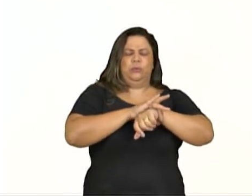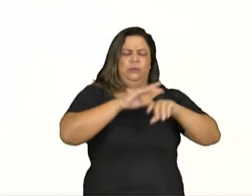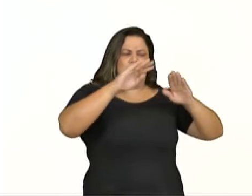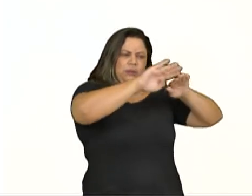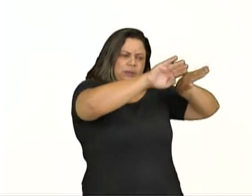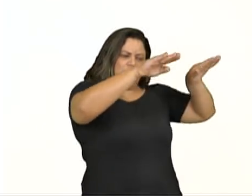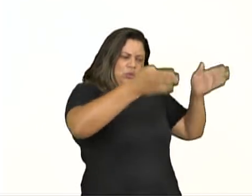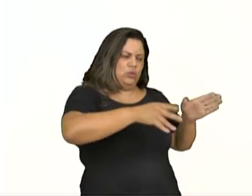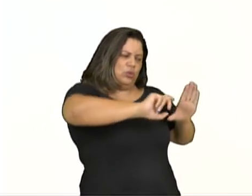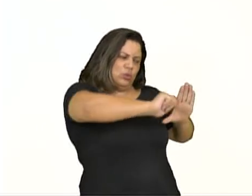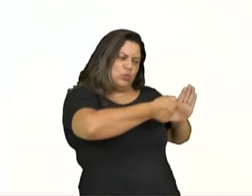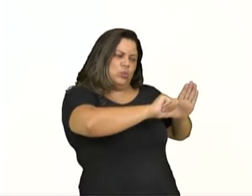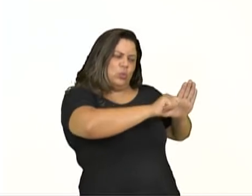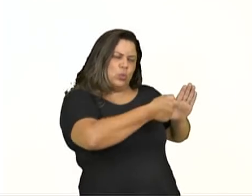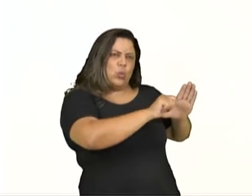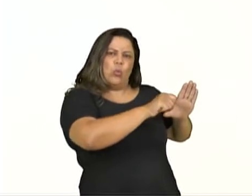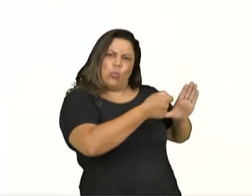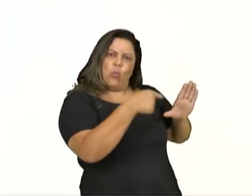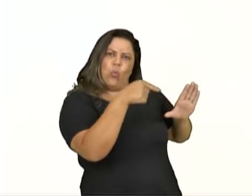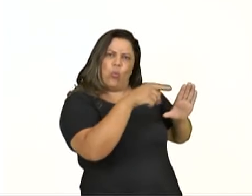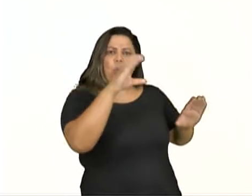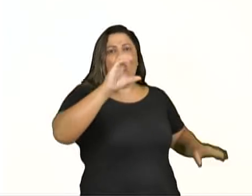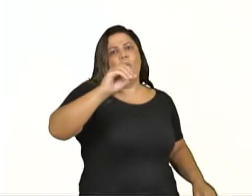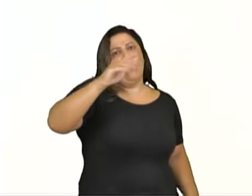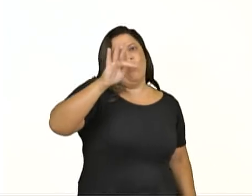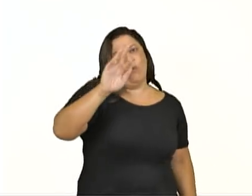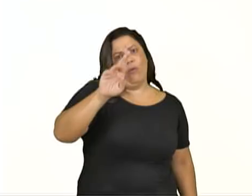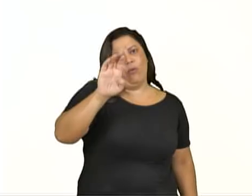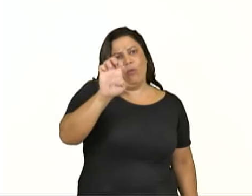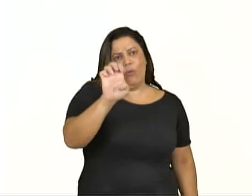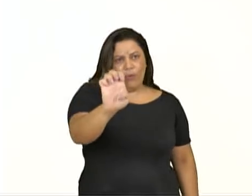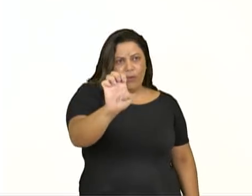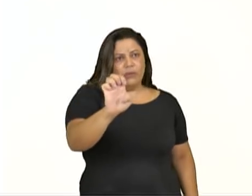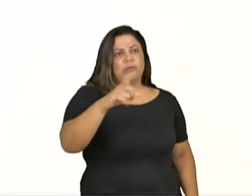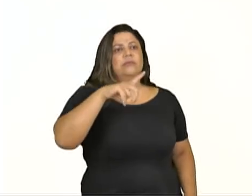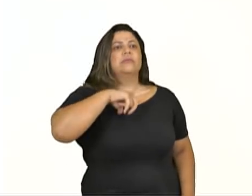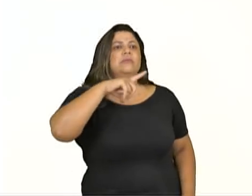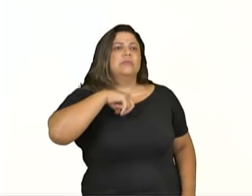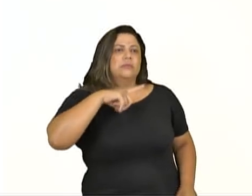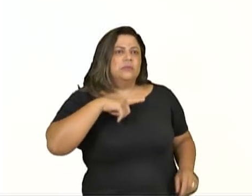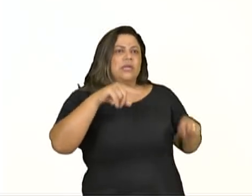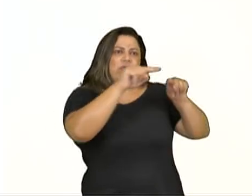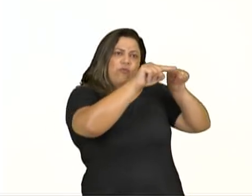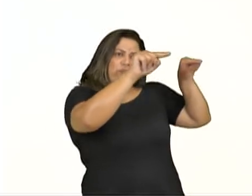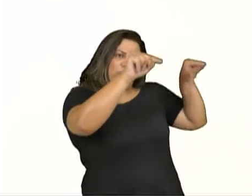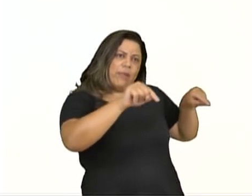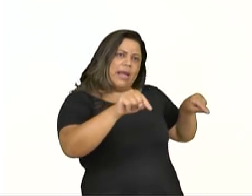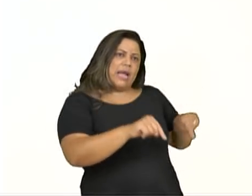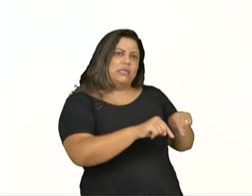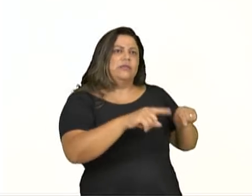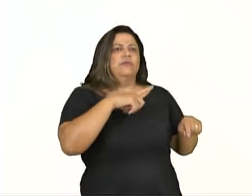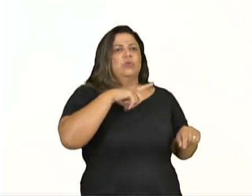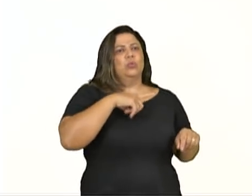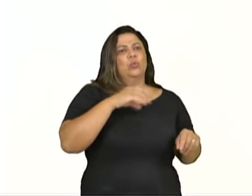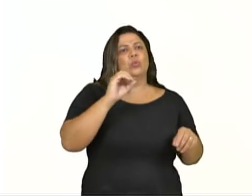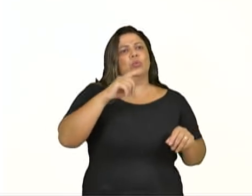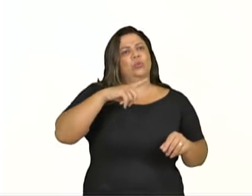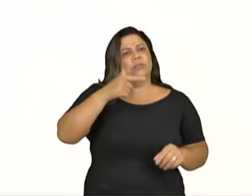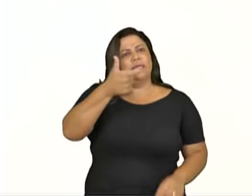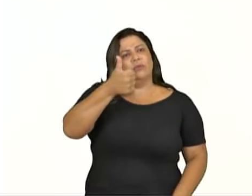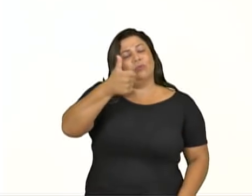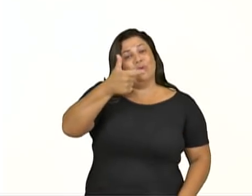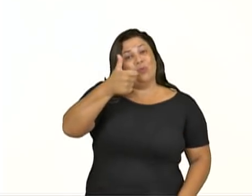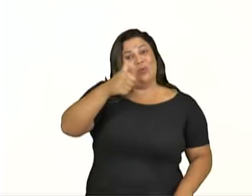letra L, estão igualmente espaçadas. O ângulo central entre as duas letras vizinhas é o mesmo. E a